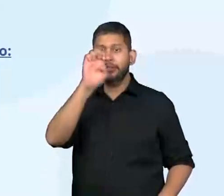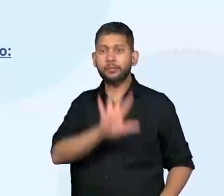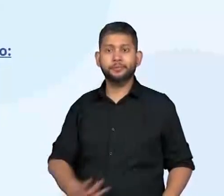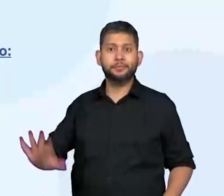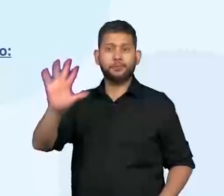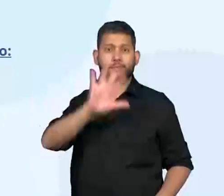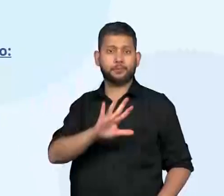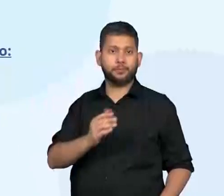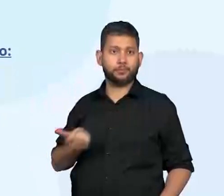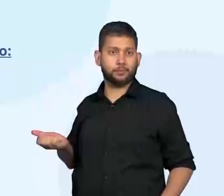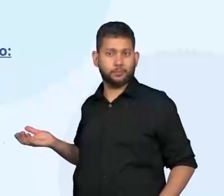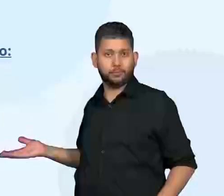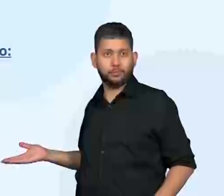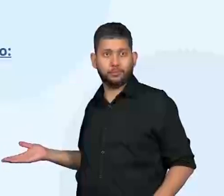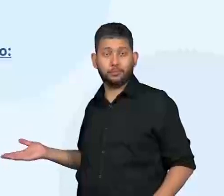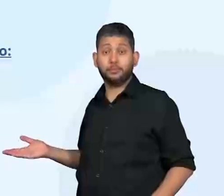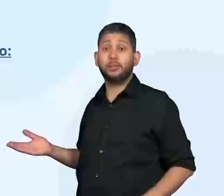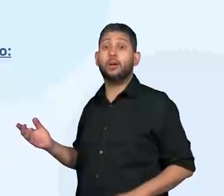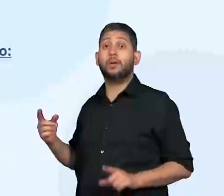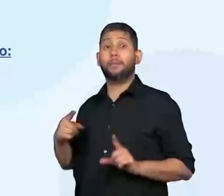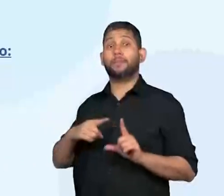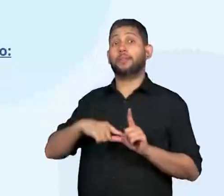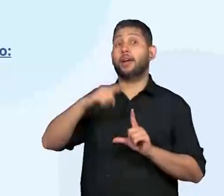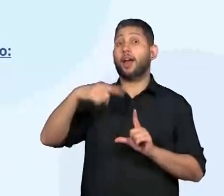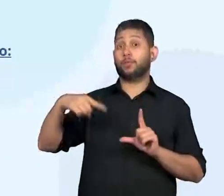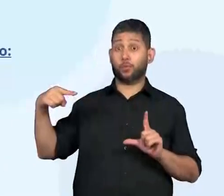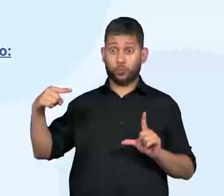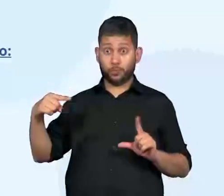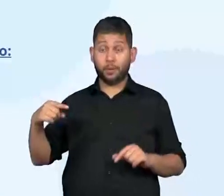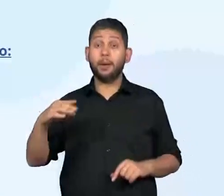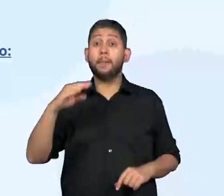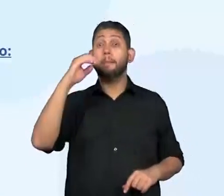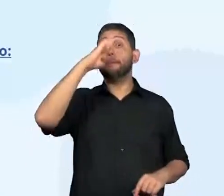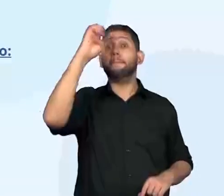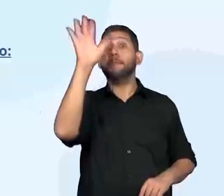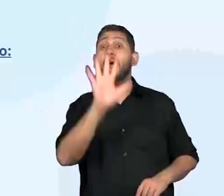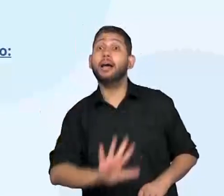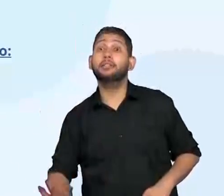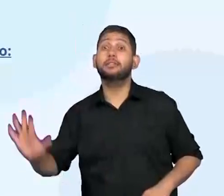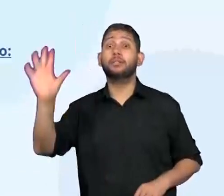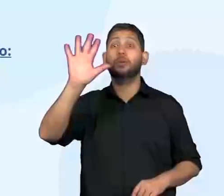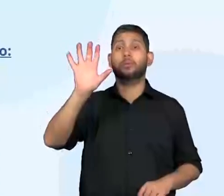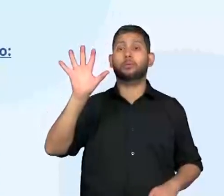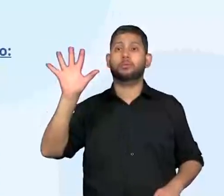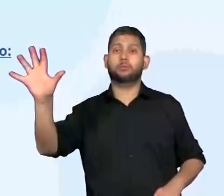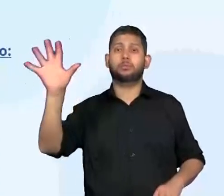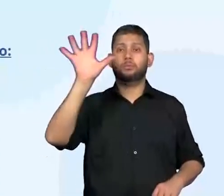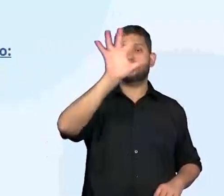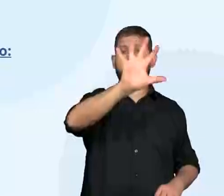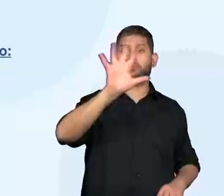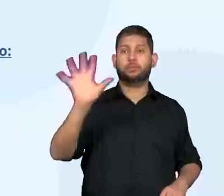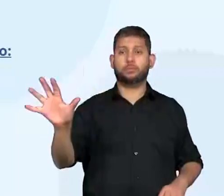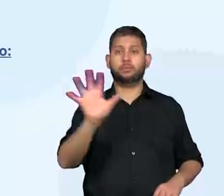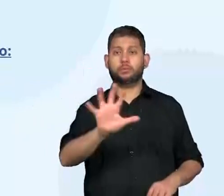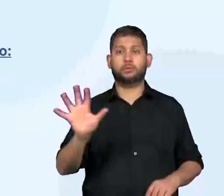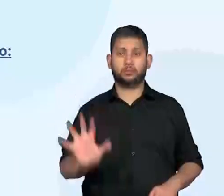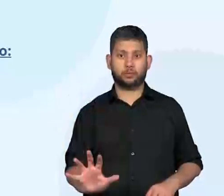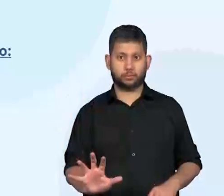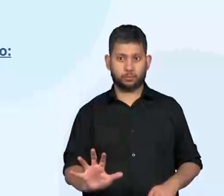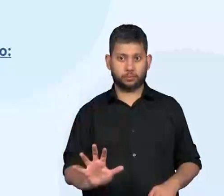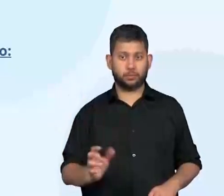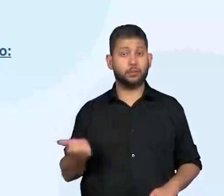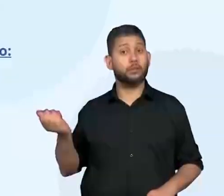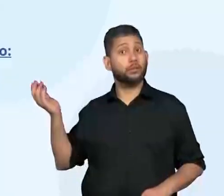tem um gráfico aqui, a gente tem as regiões brasileiras com o nosso objetivo da pesquisa, que são